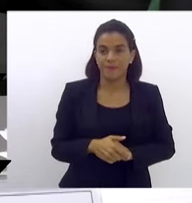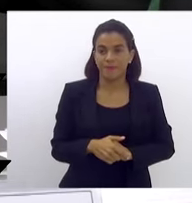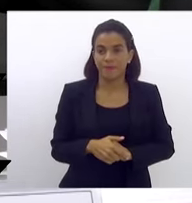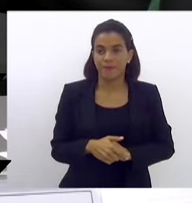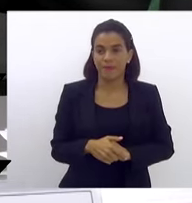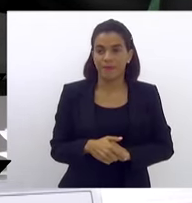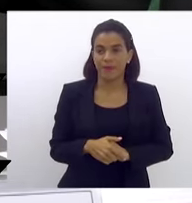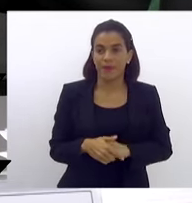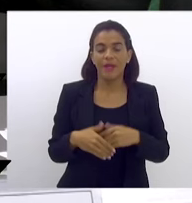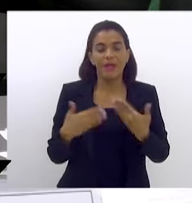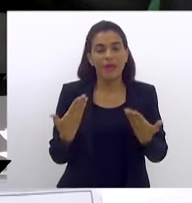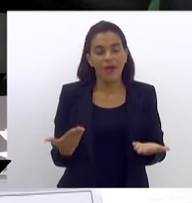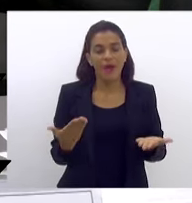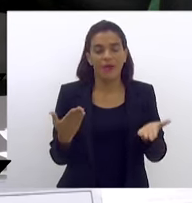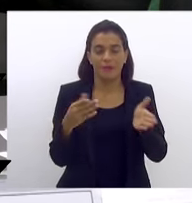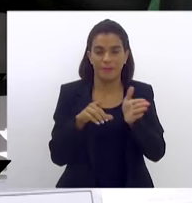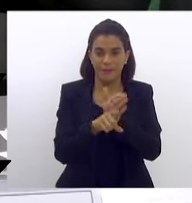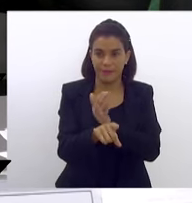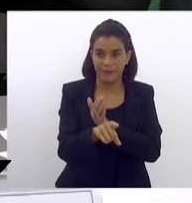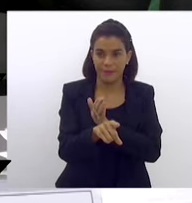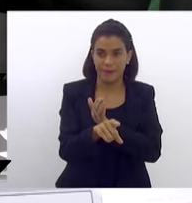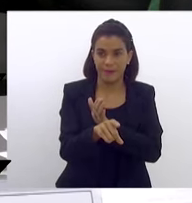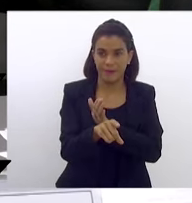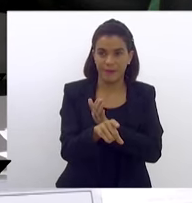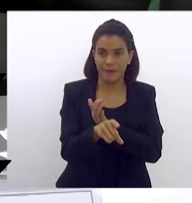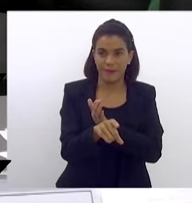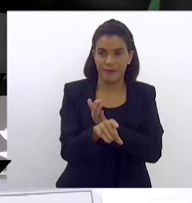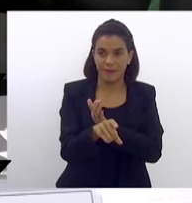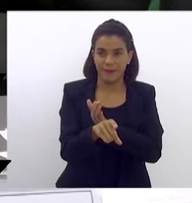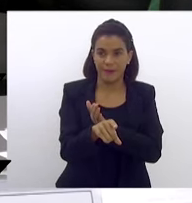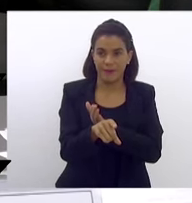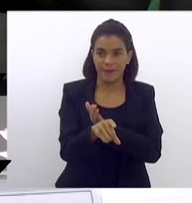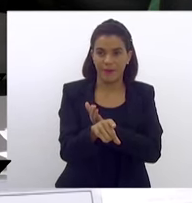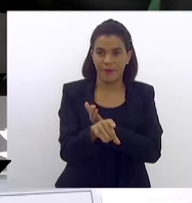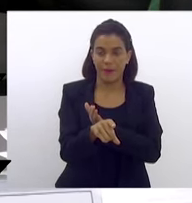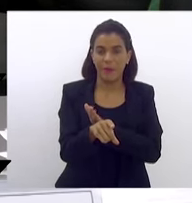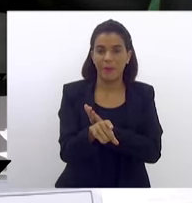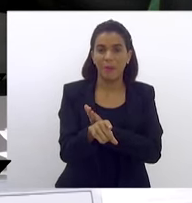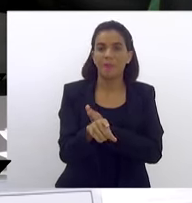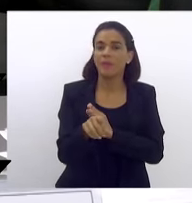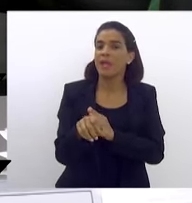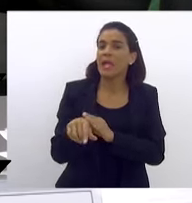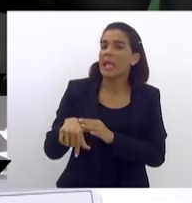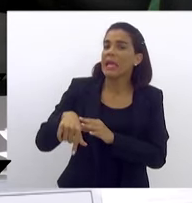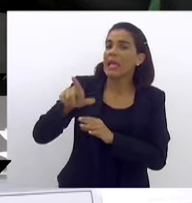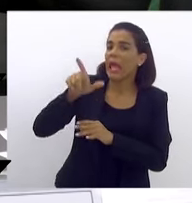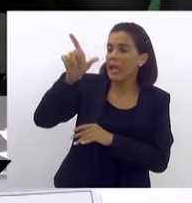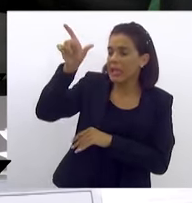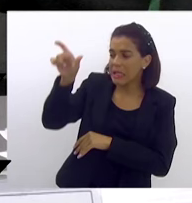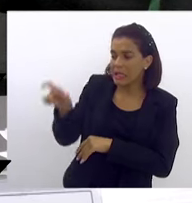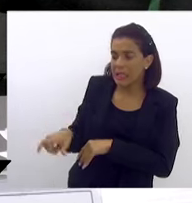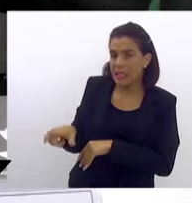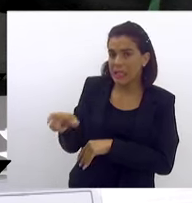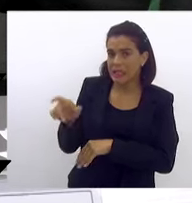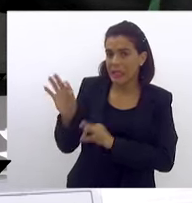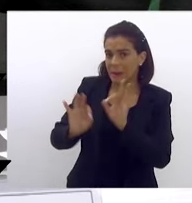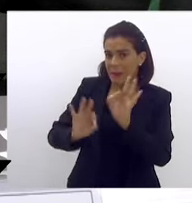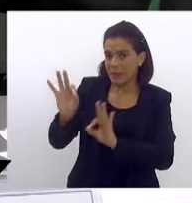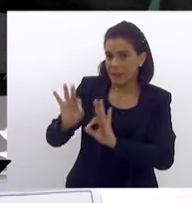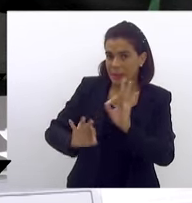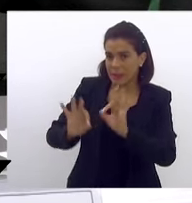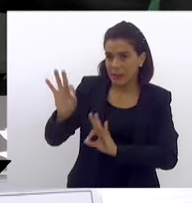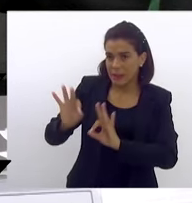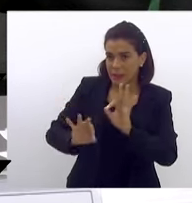imperativas eu pergunto Eh quem tá preparando esse projeto a mesa diretora tá em